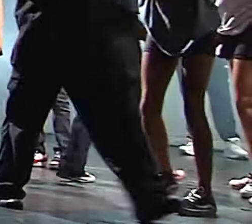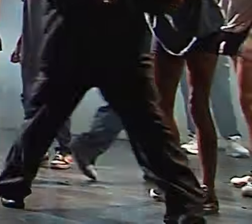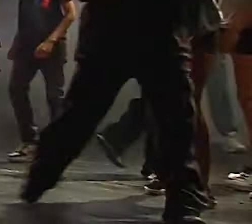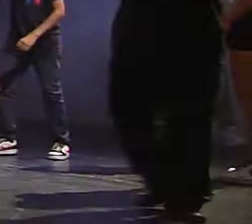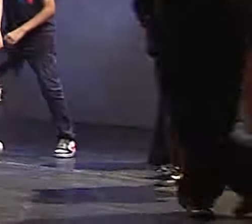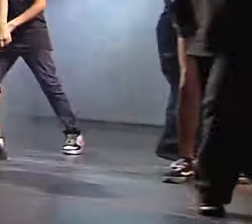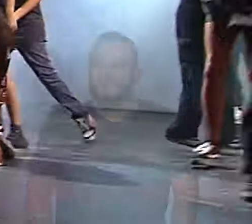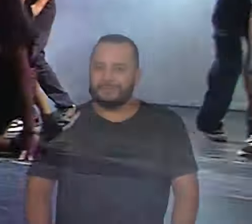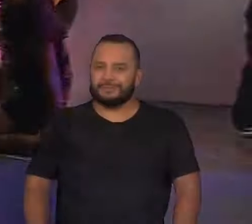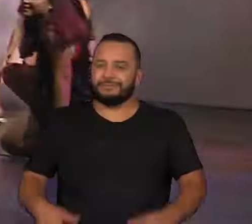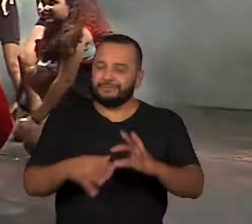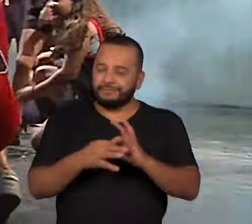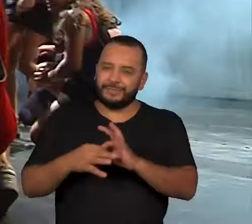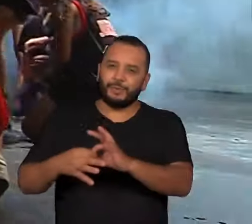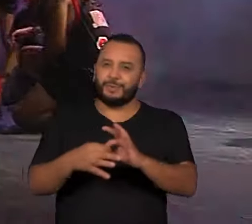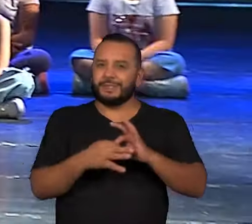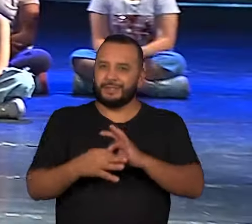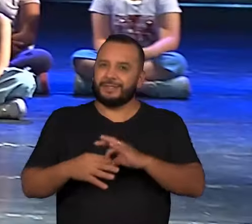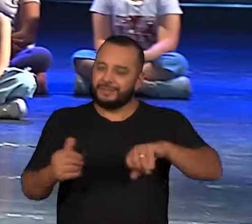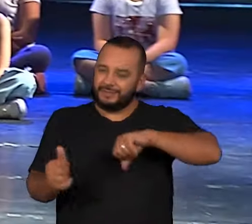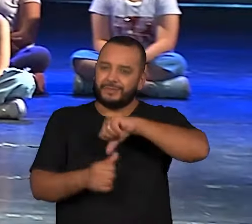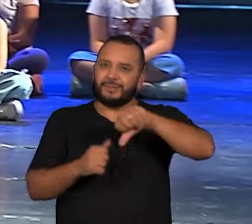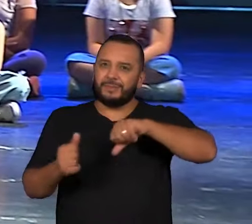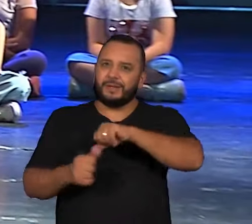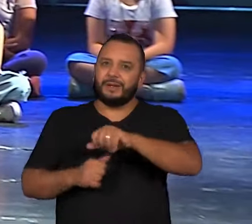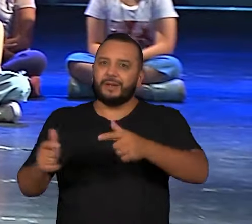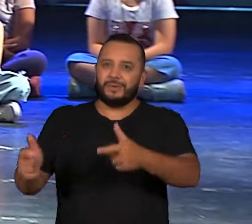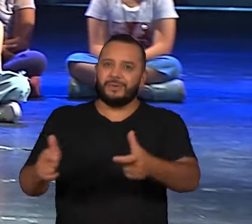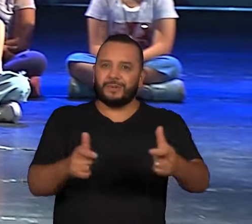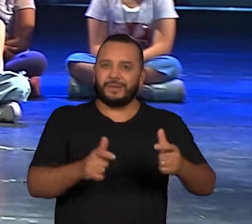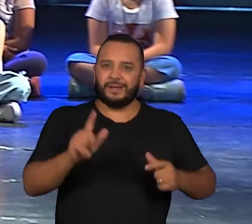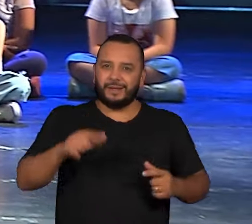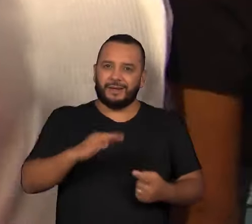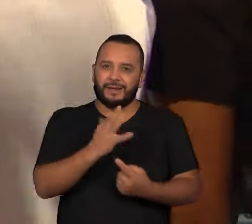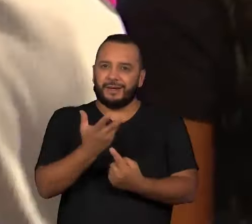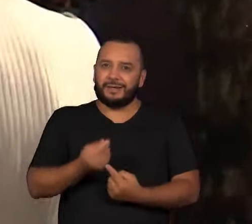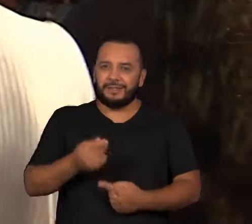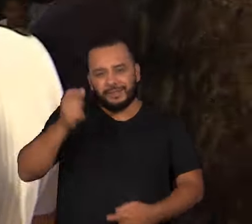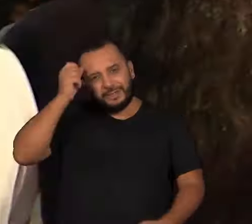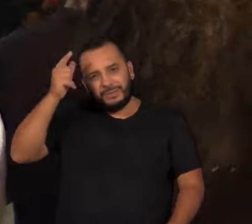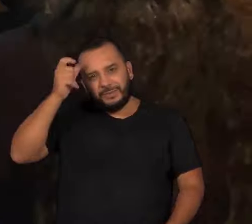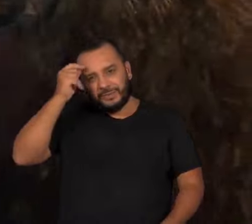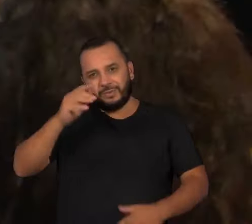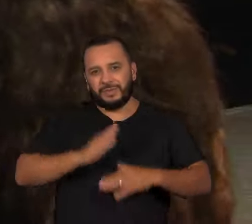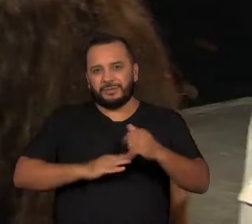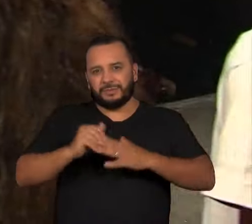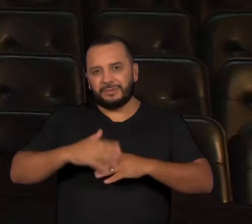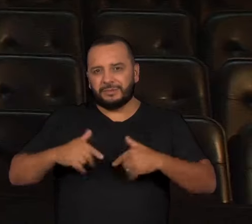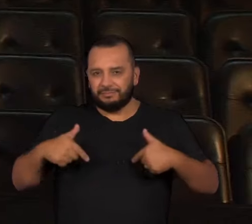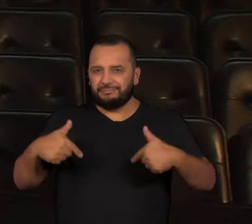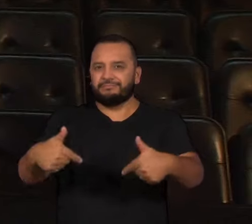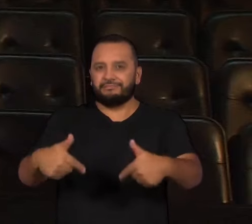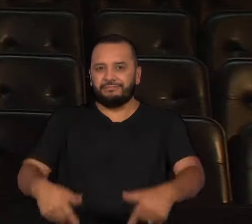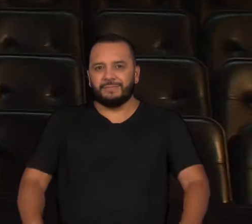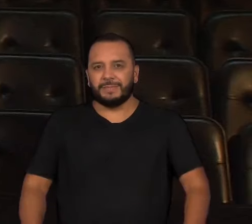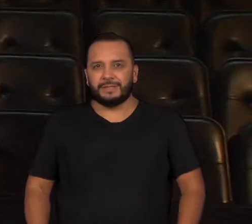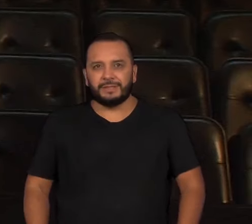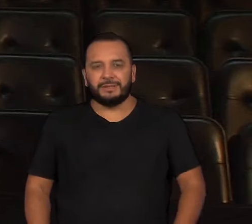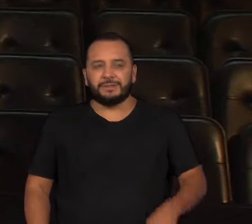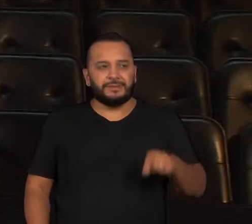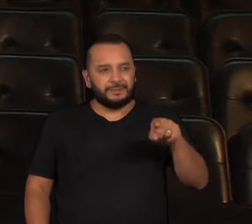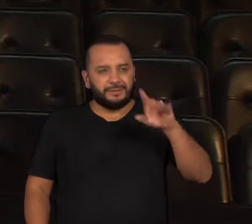Unir e transformar o lugar de origem é a arte e a cultura cumprindo seu papel. Entender, né,